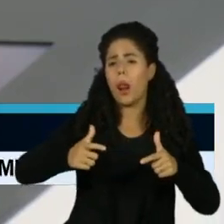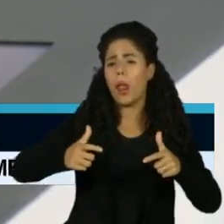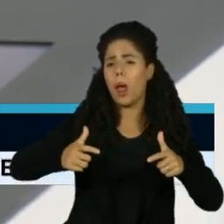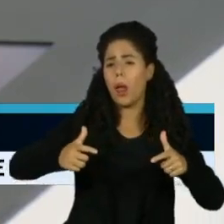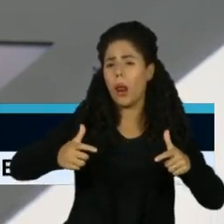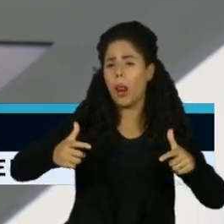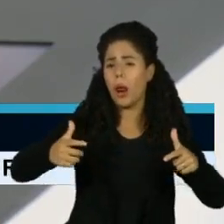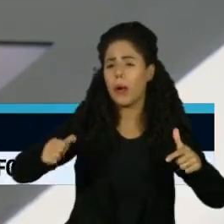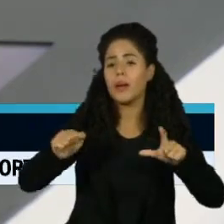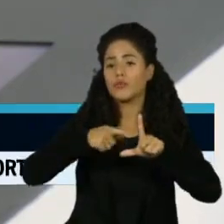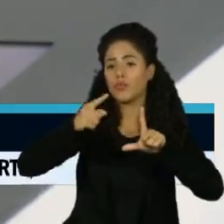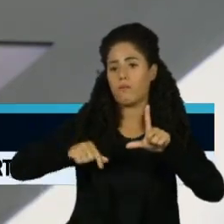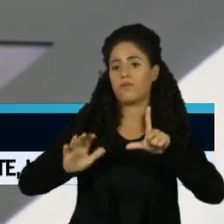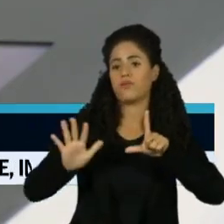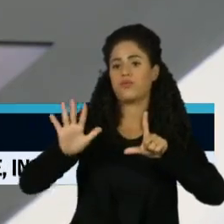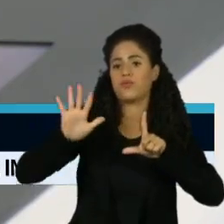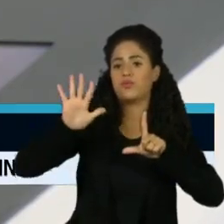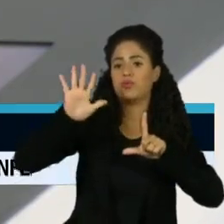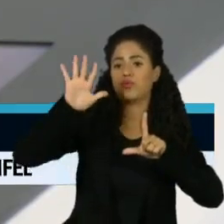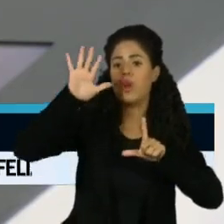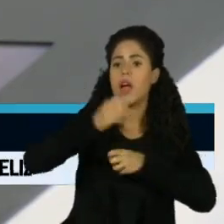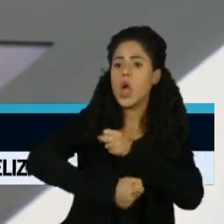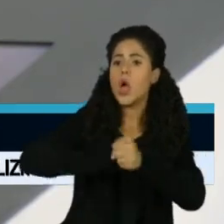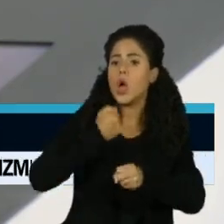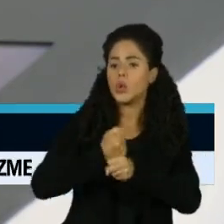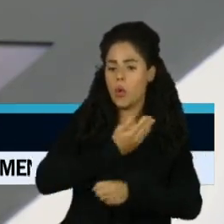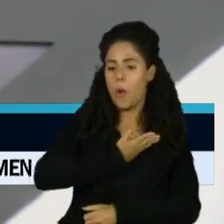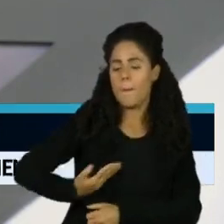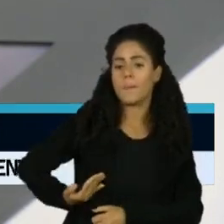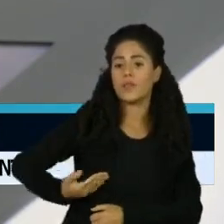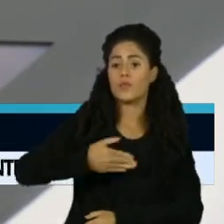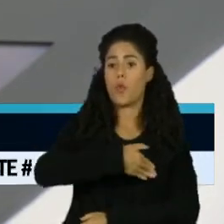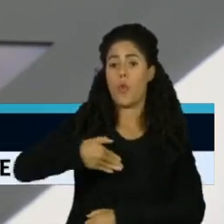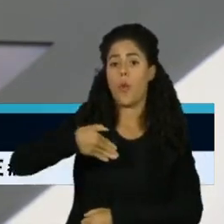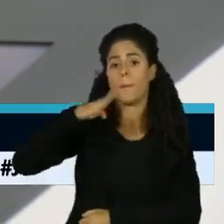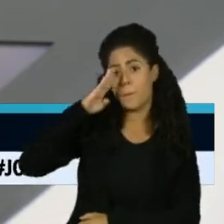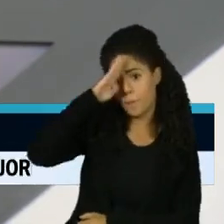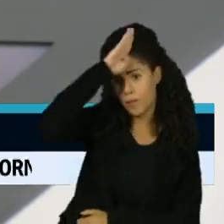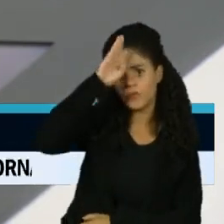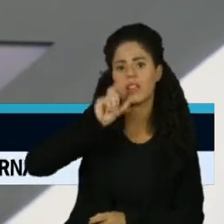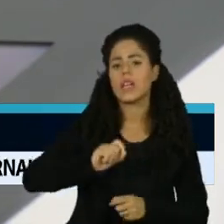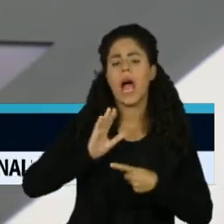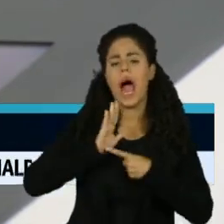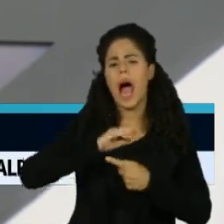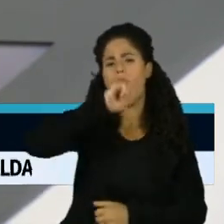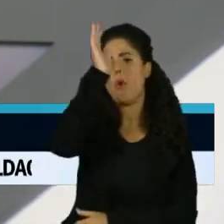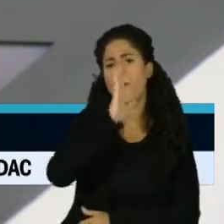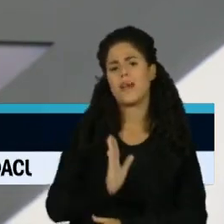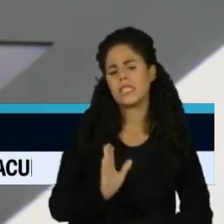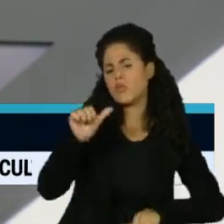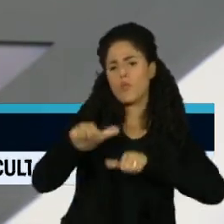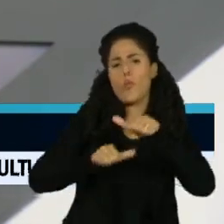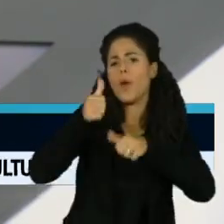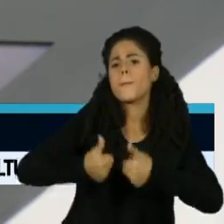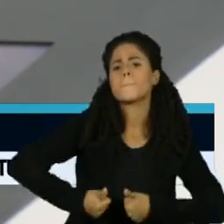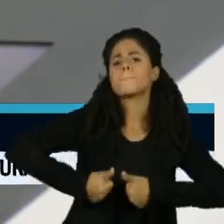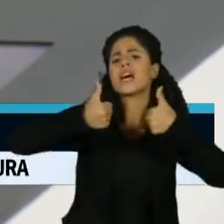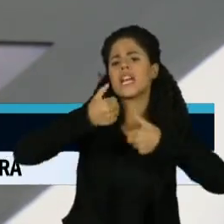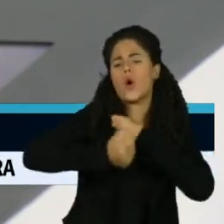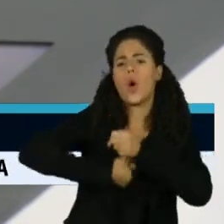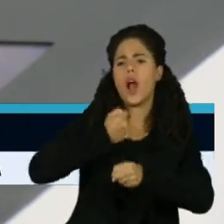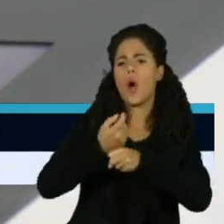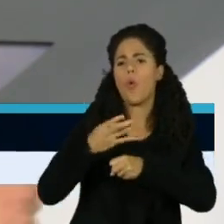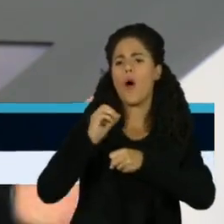inflação Ou seja estagflação no começo do governo Jair bolsonaro diz que o sonho dele era devolver o Brasil ao que era há